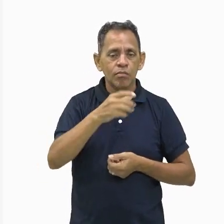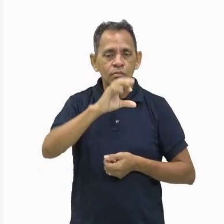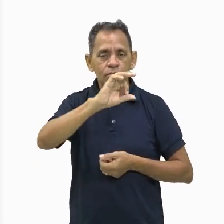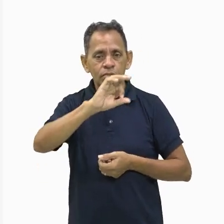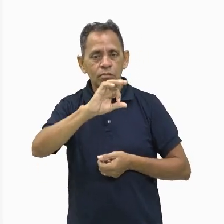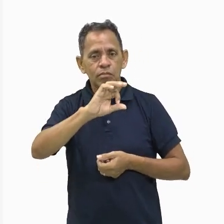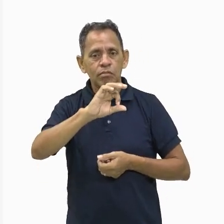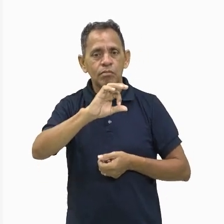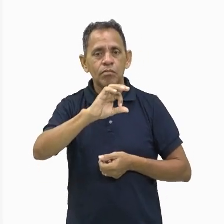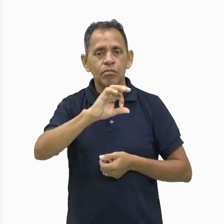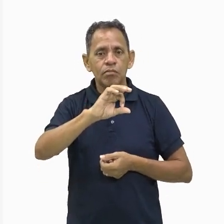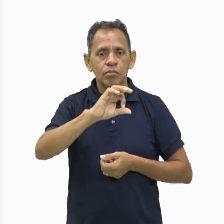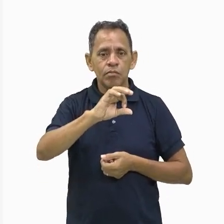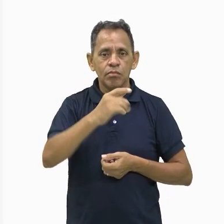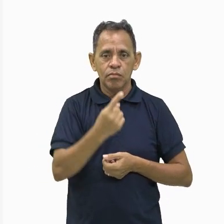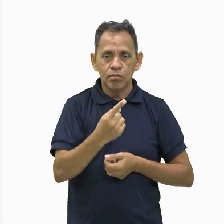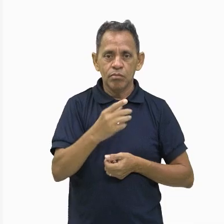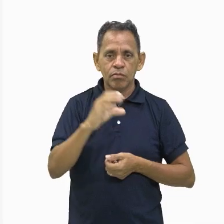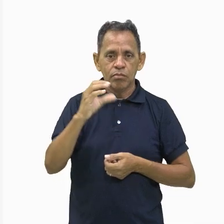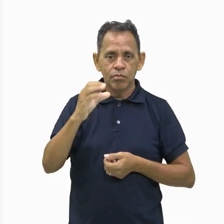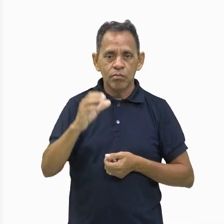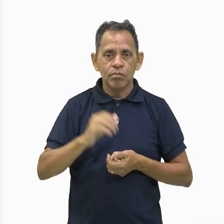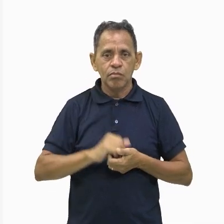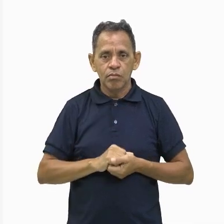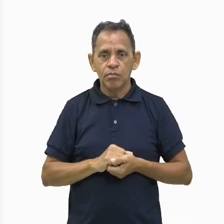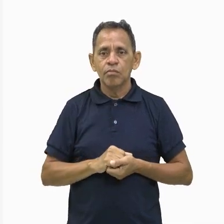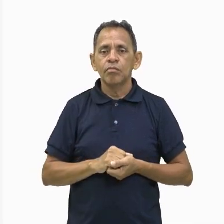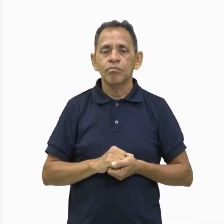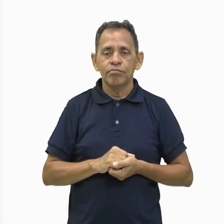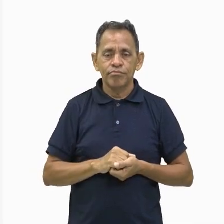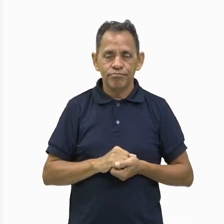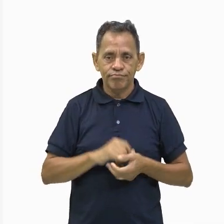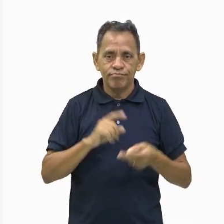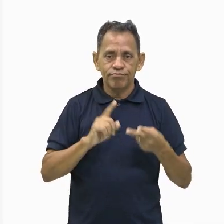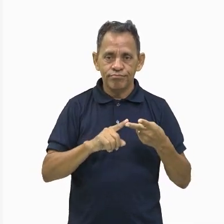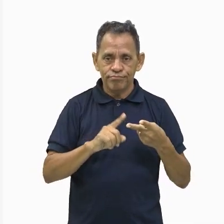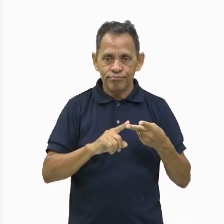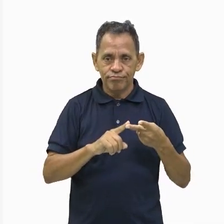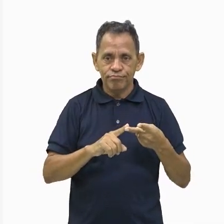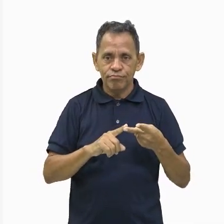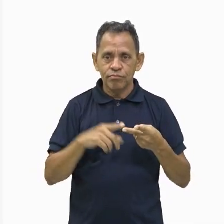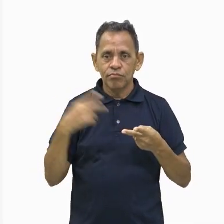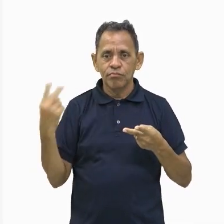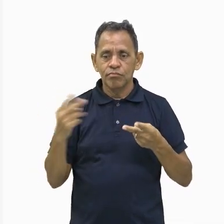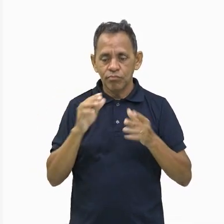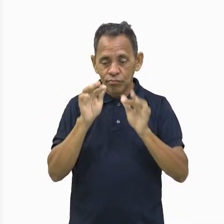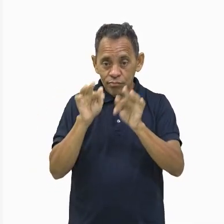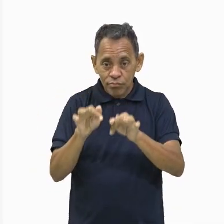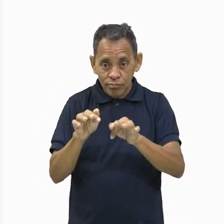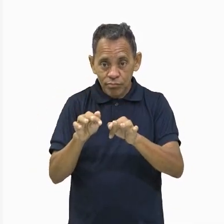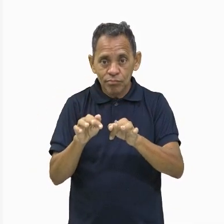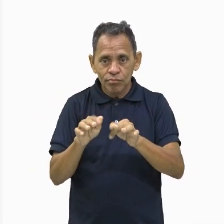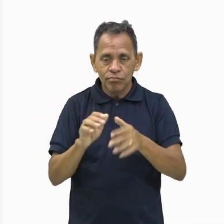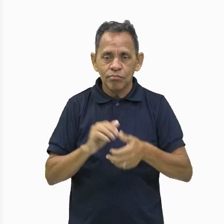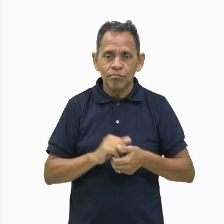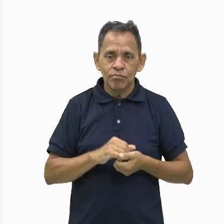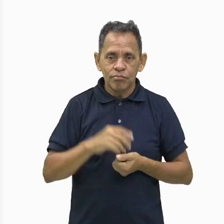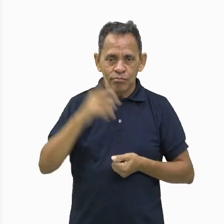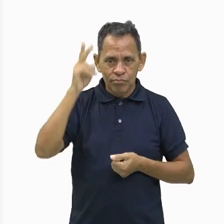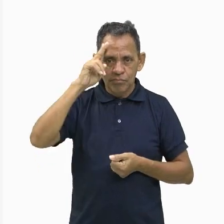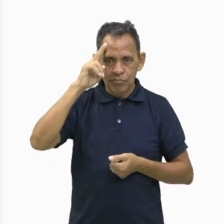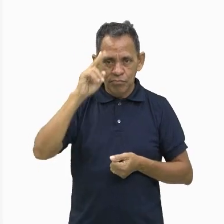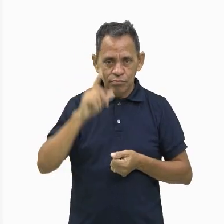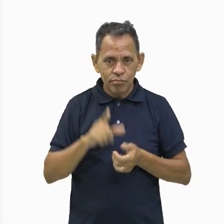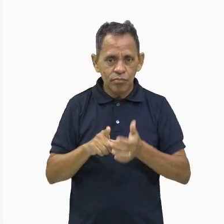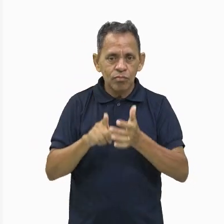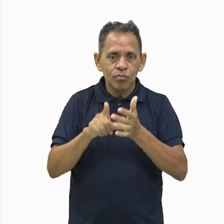0,92. Esse aqui é o fator do desconto. E o preço final? Bom, lembra